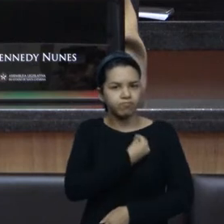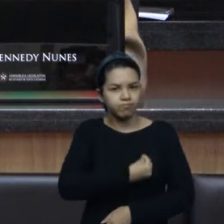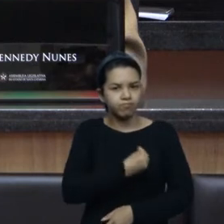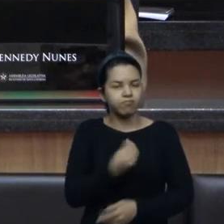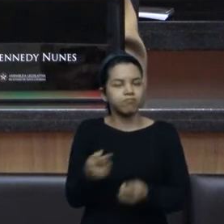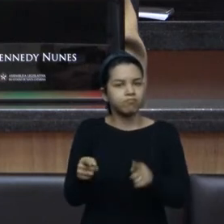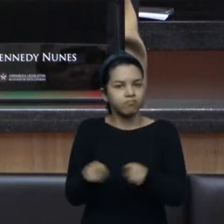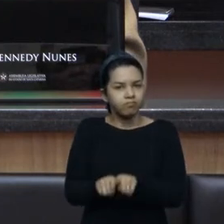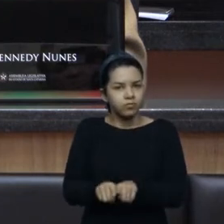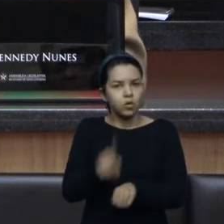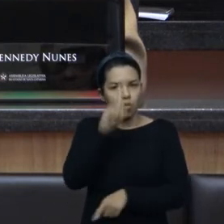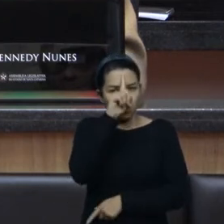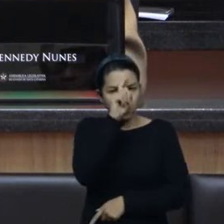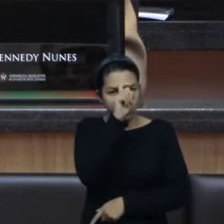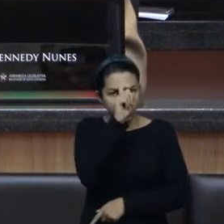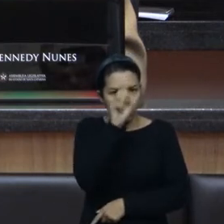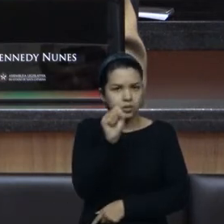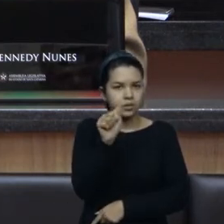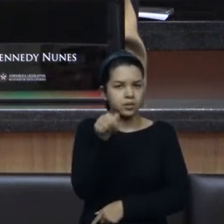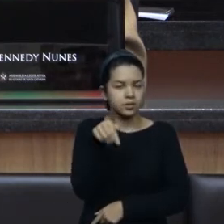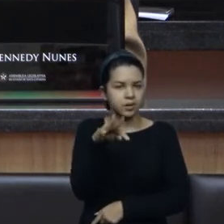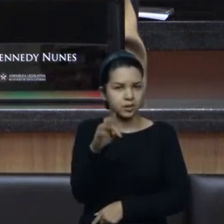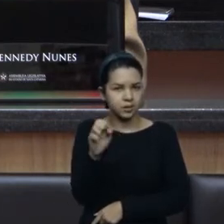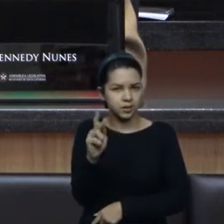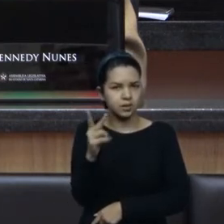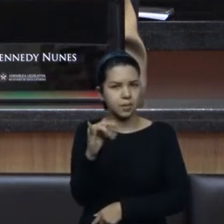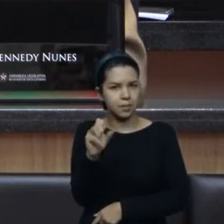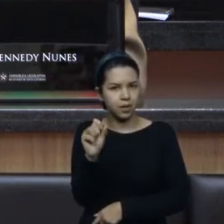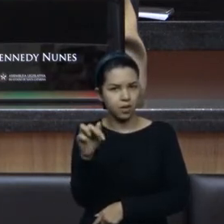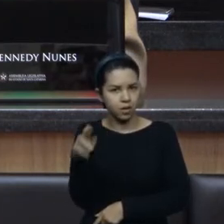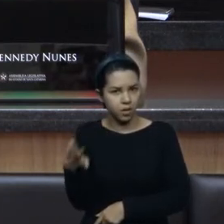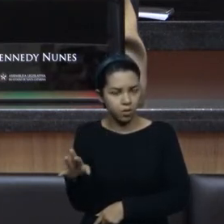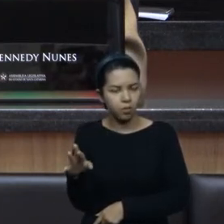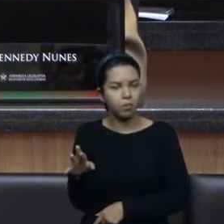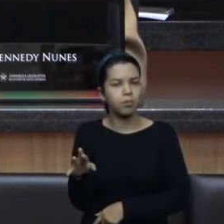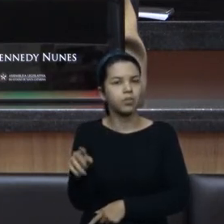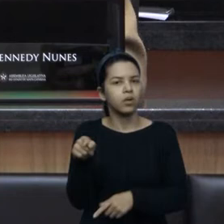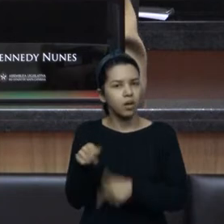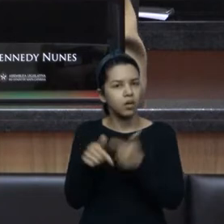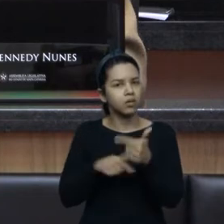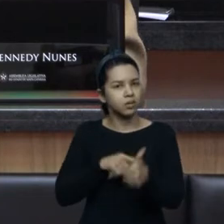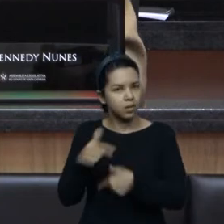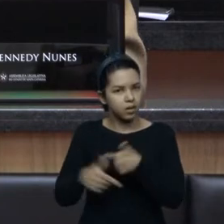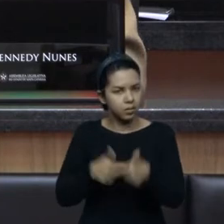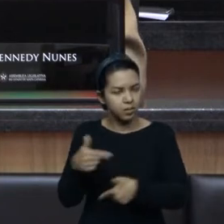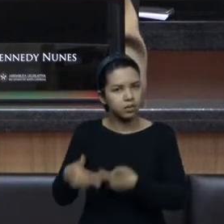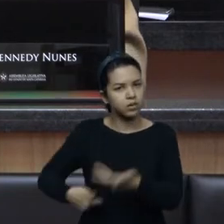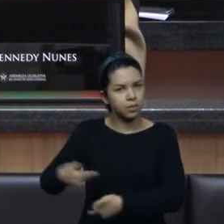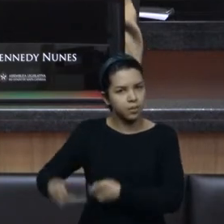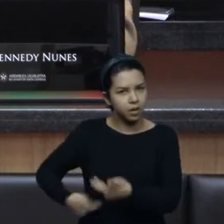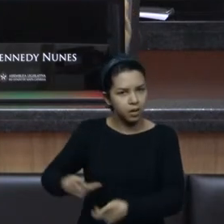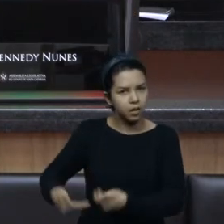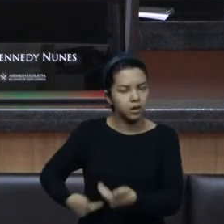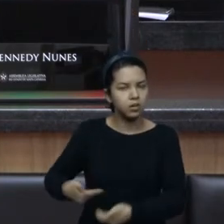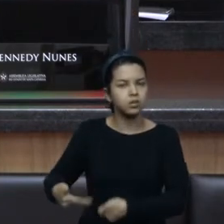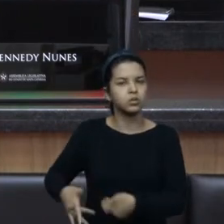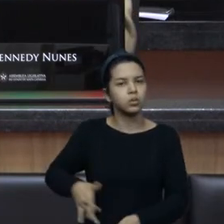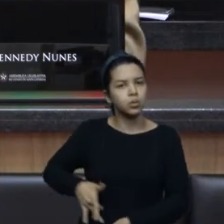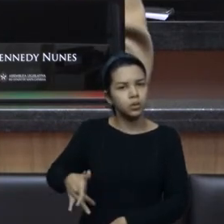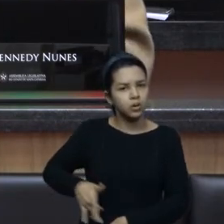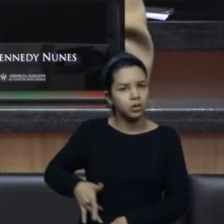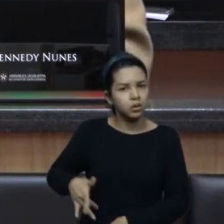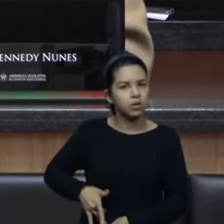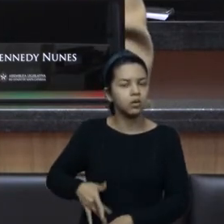Isabel. Referência em transplantes, inclusive renal, e o tratamento renal, né, de boa parte dos catarinenses é